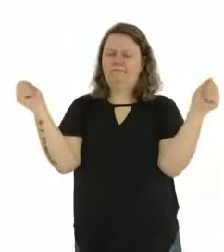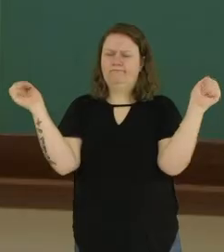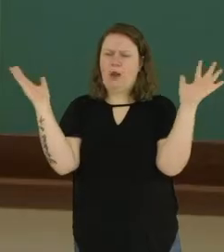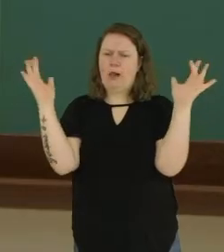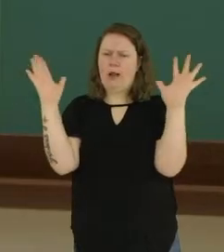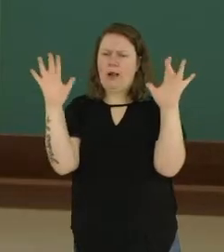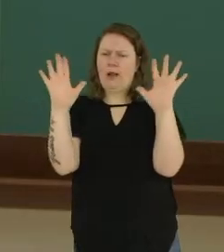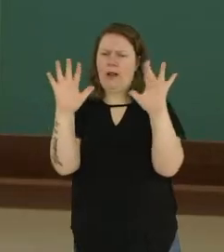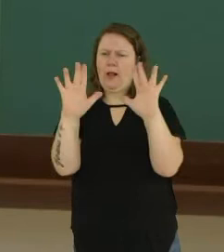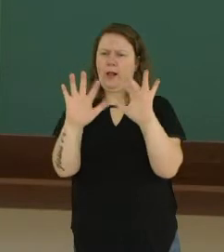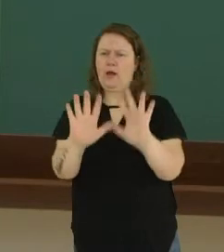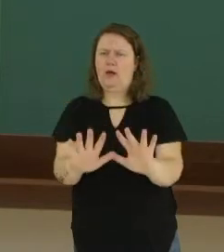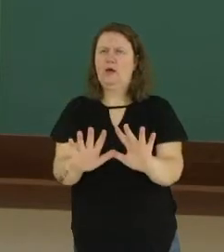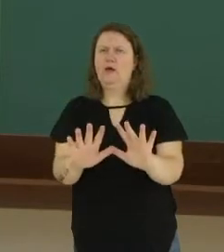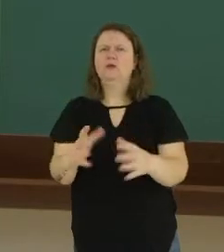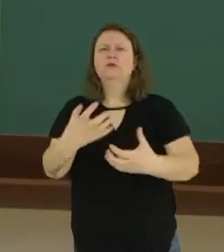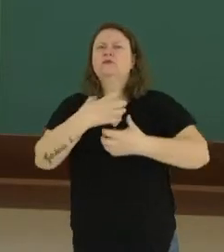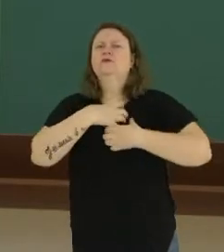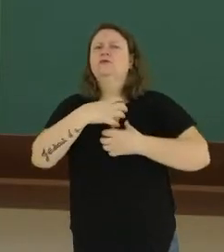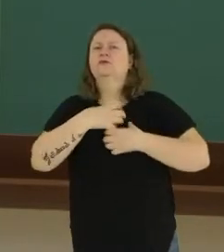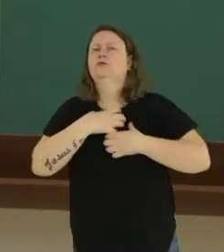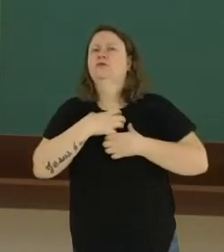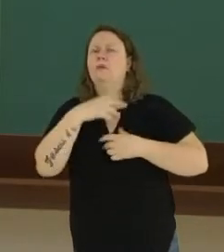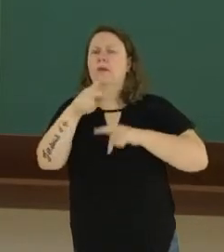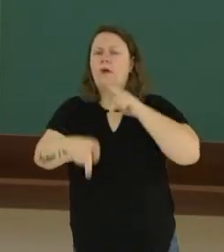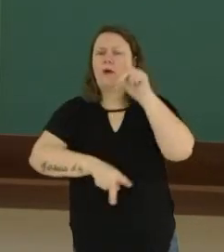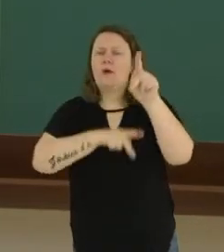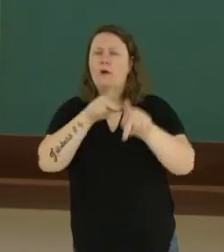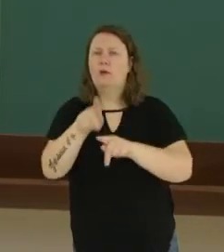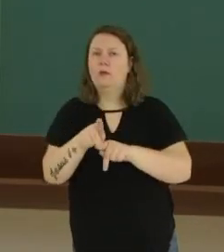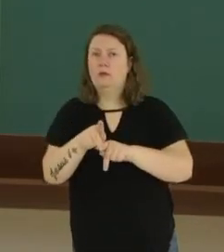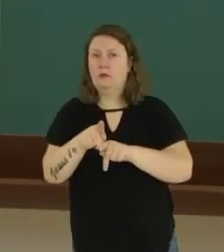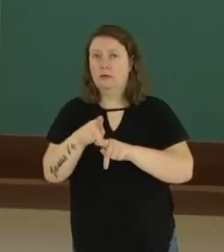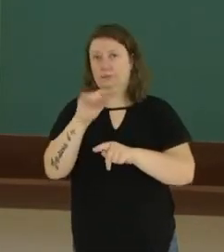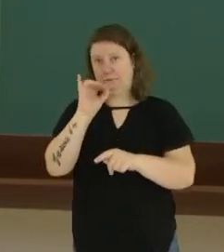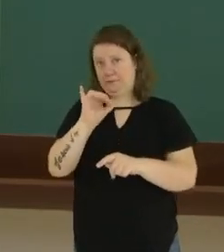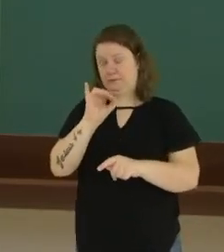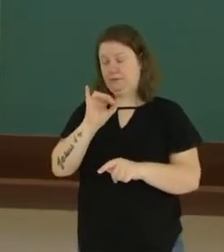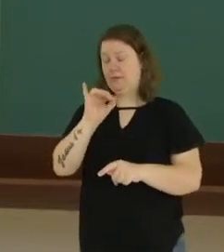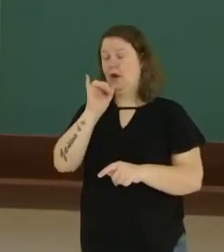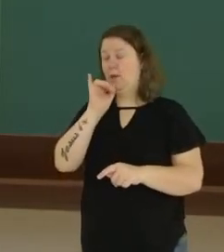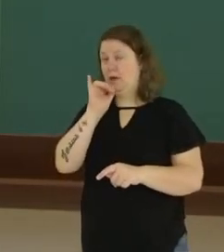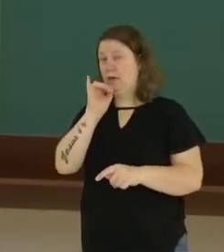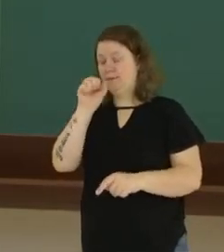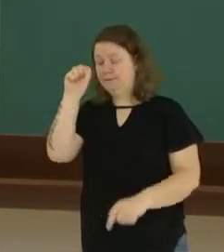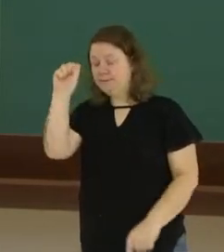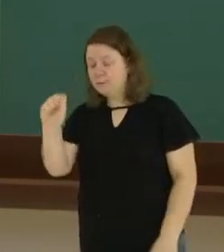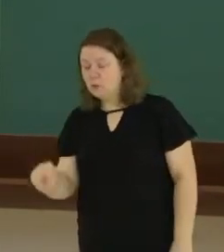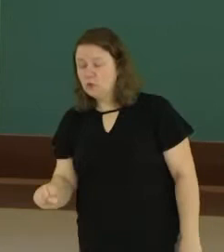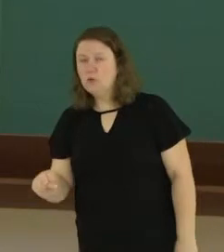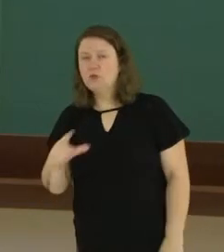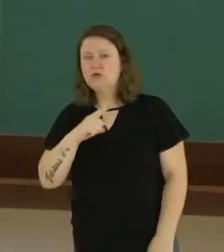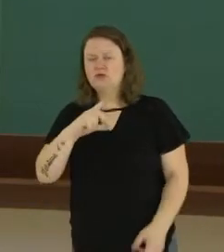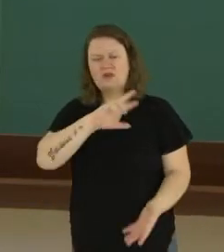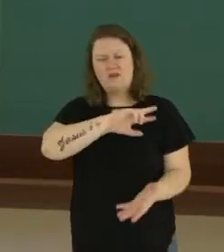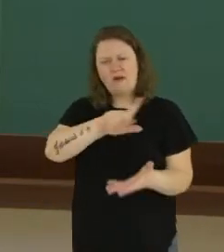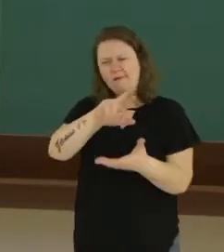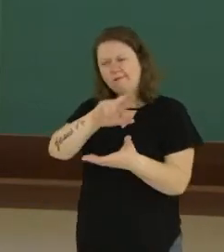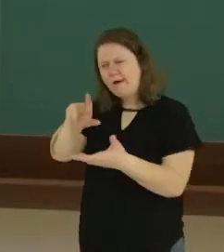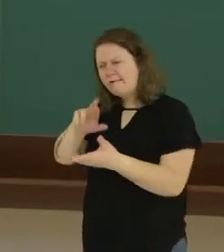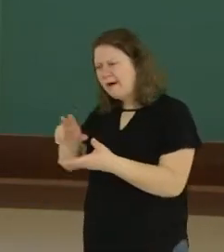que sentido esse sentido de povoamento? Aqui na região sul existiam vários lugares que não estavam